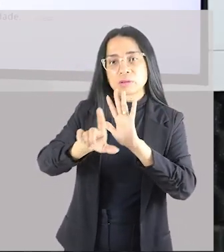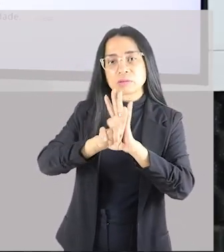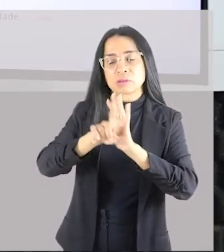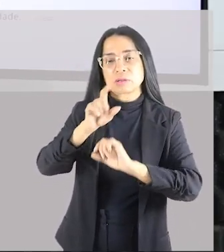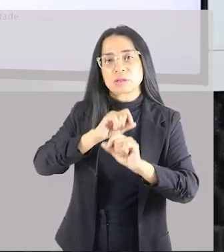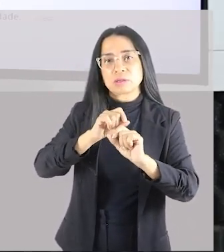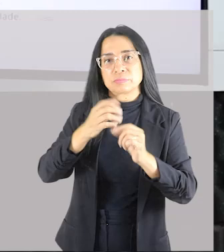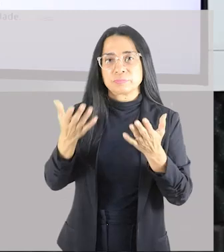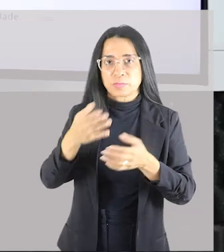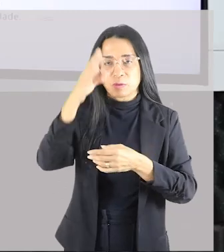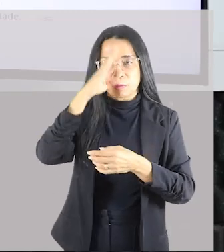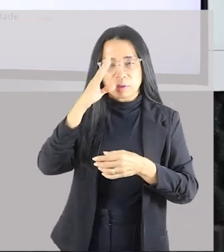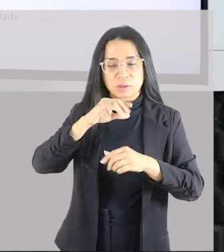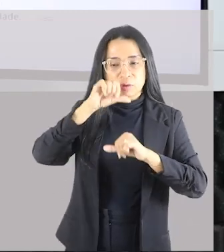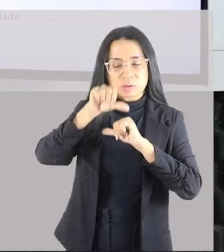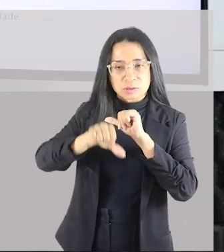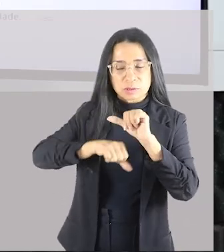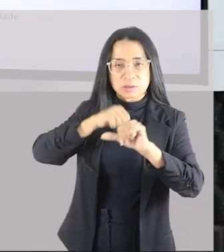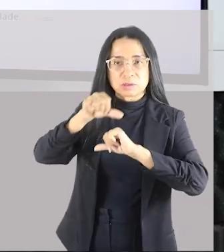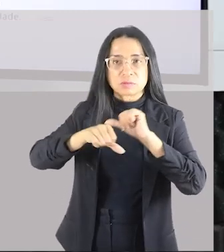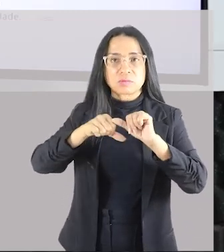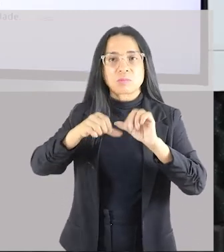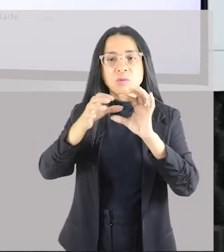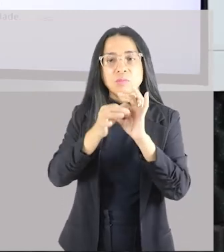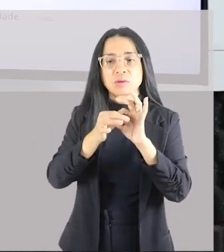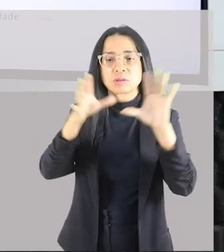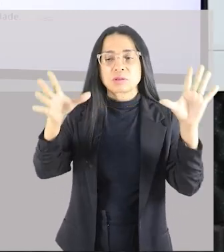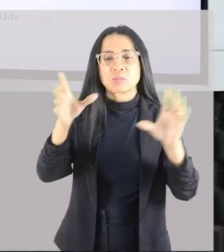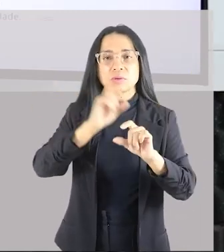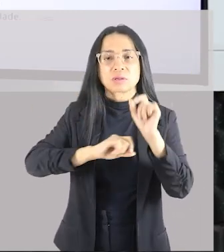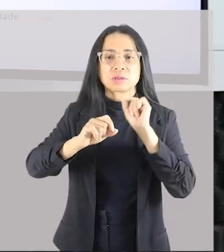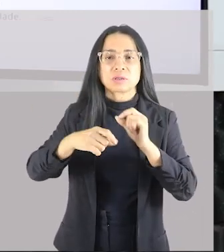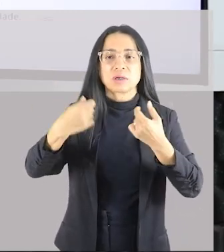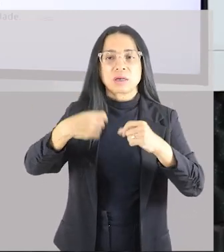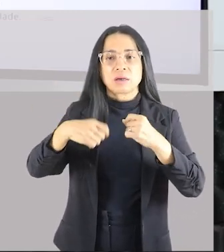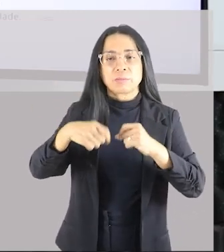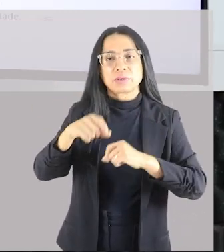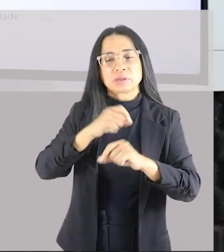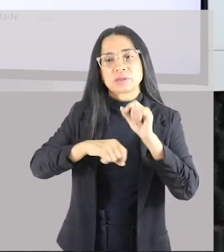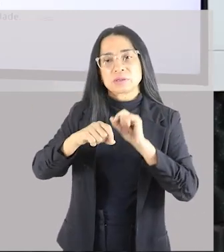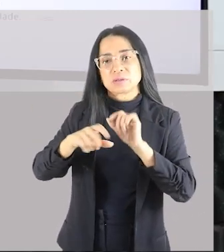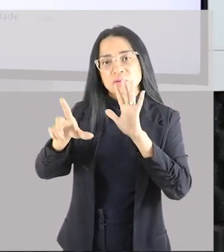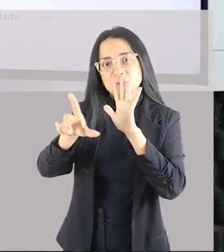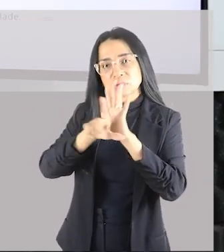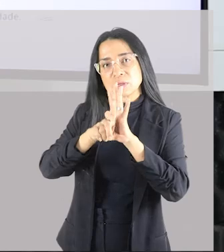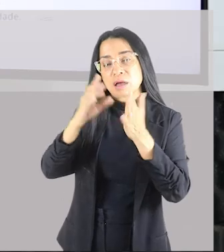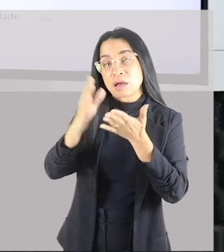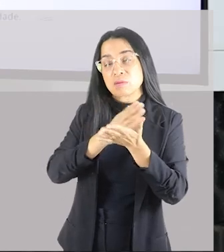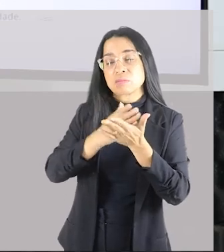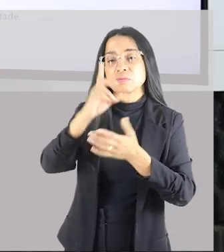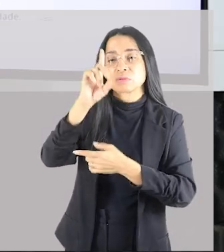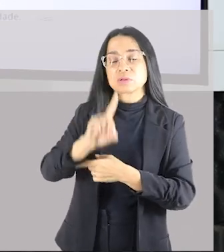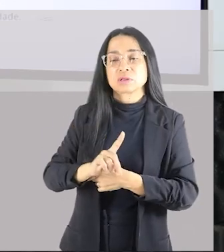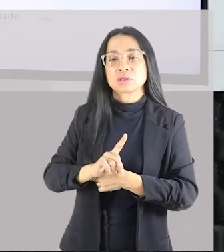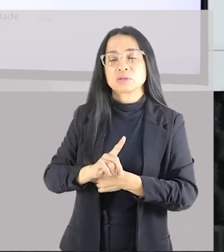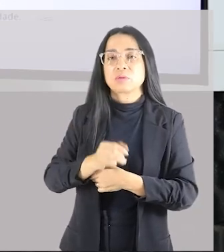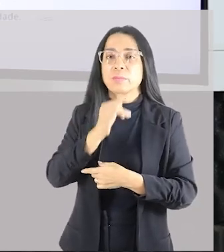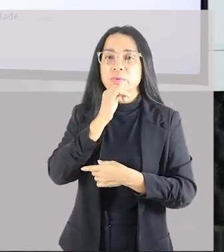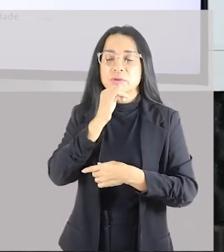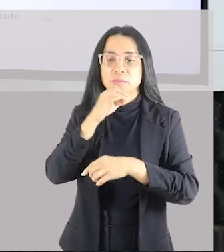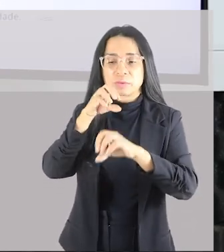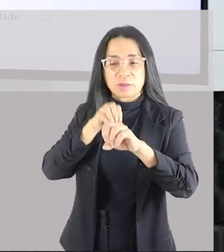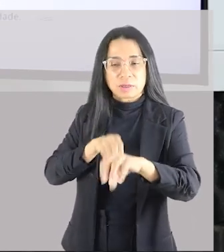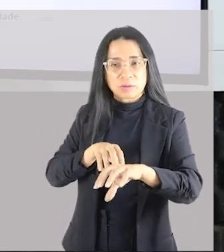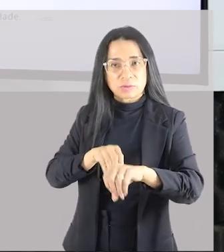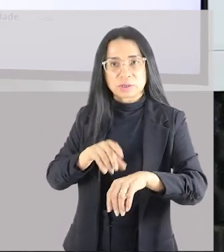democracia, como eu já falei para vocês em 1985, era necessário positivar certos direitos. Eu vou explicar por quê. A educação, por exemplo,